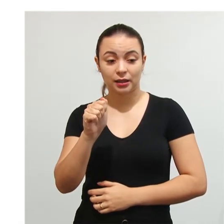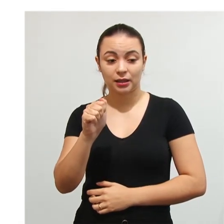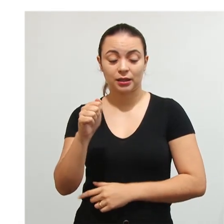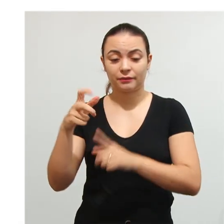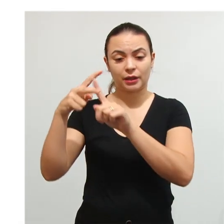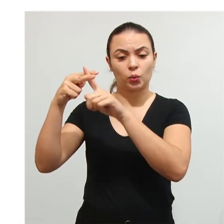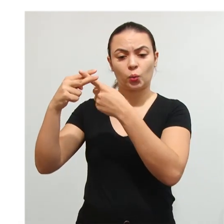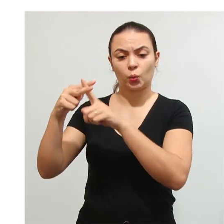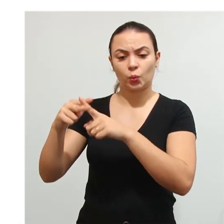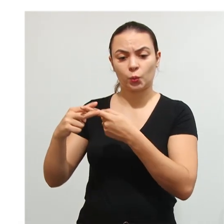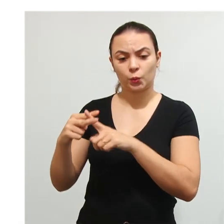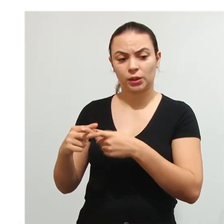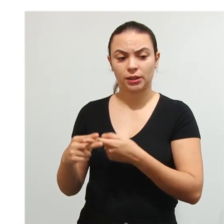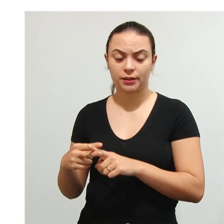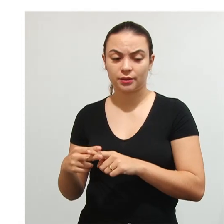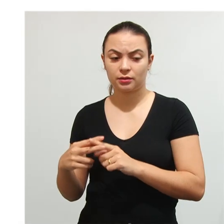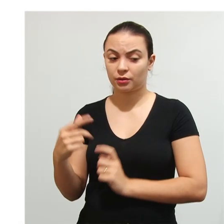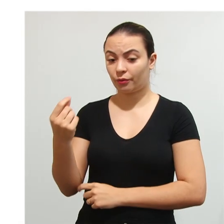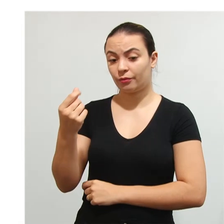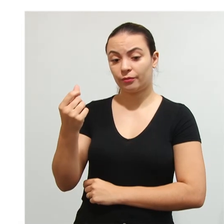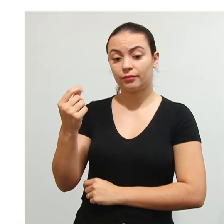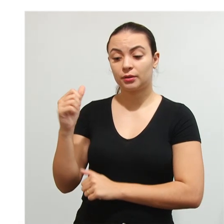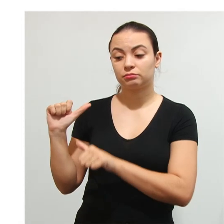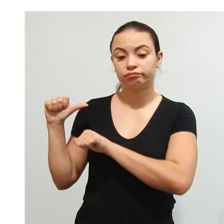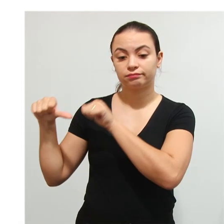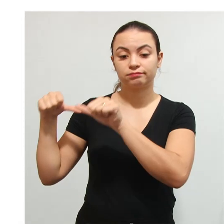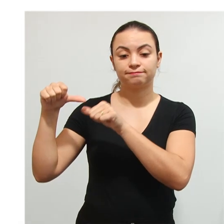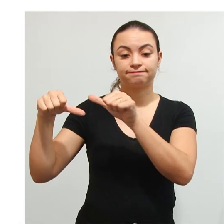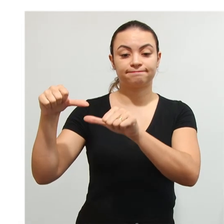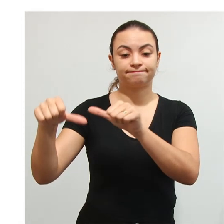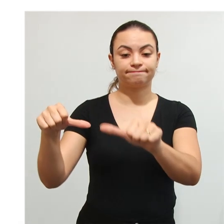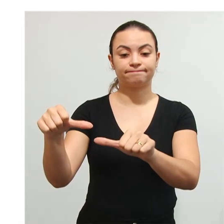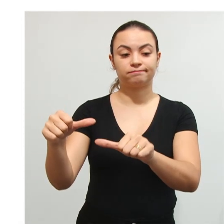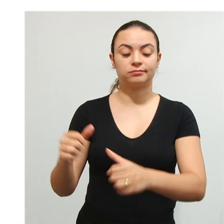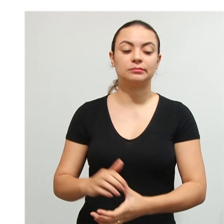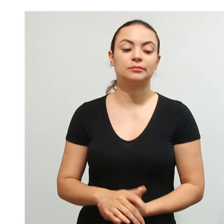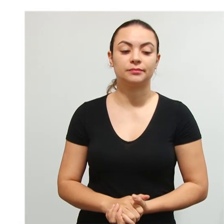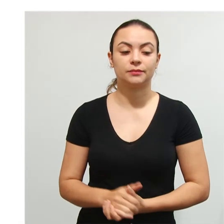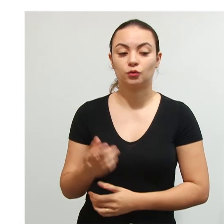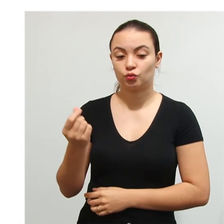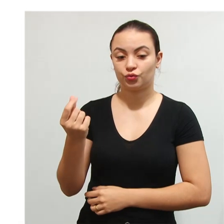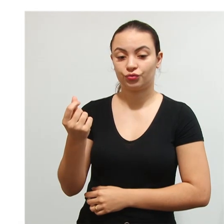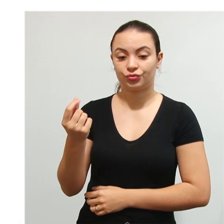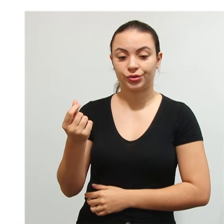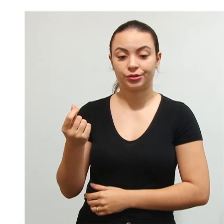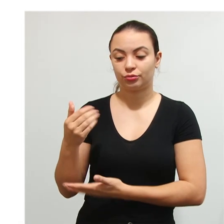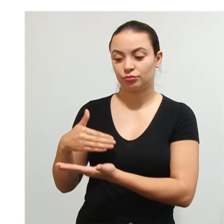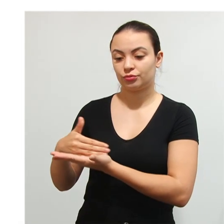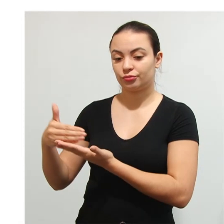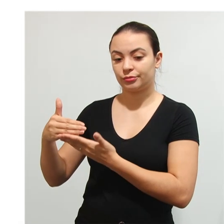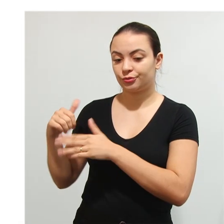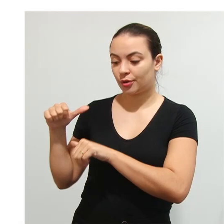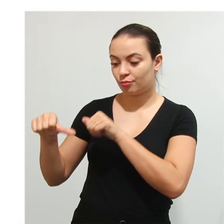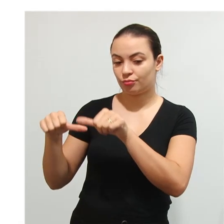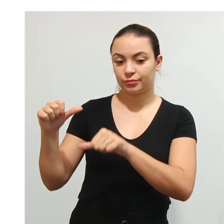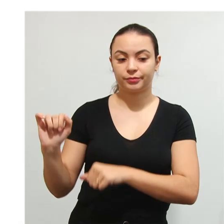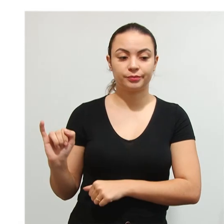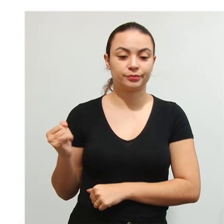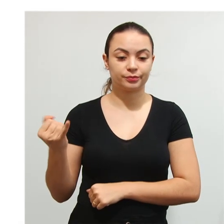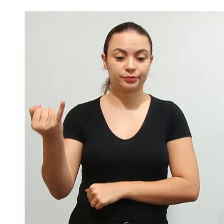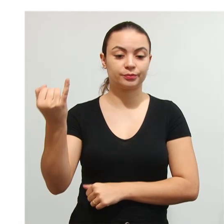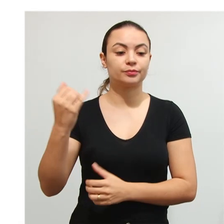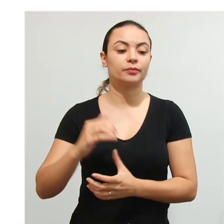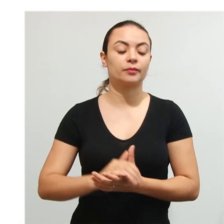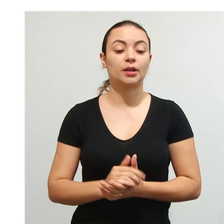é um índice que permite a correção dos preços baseados nessa taxa média outra